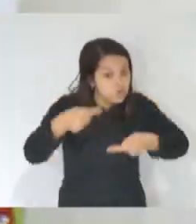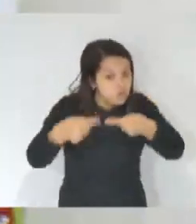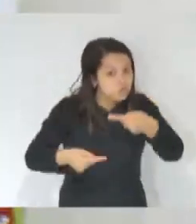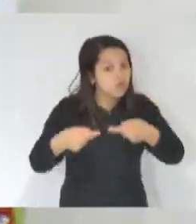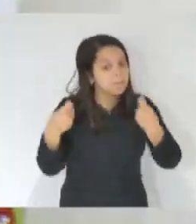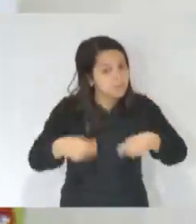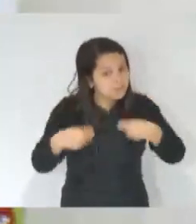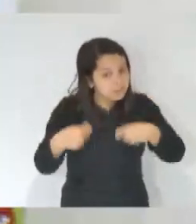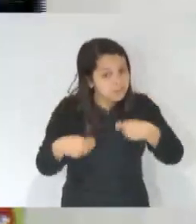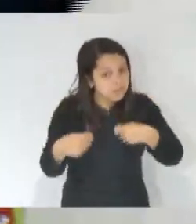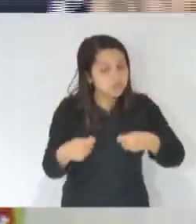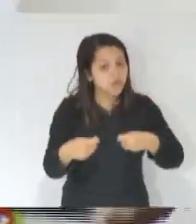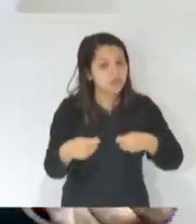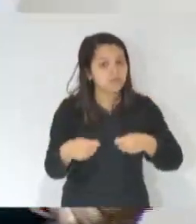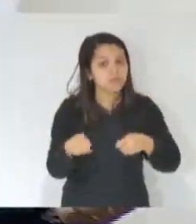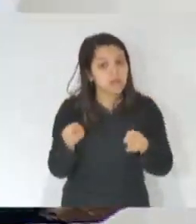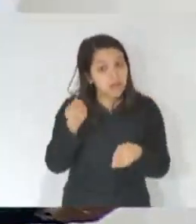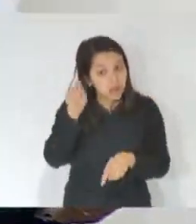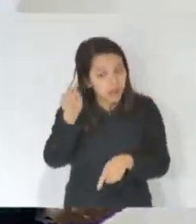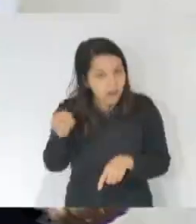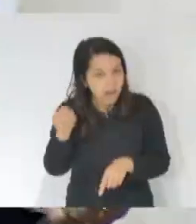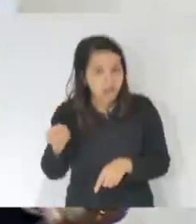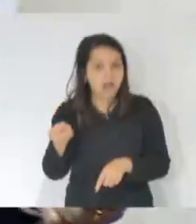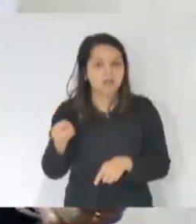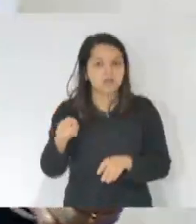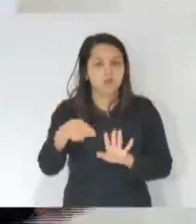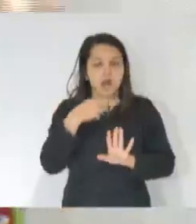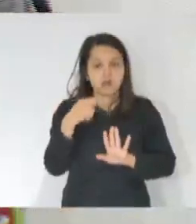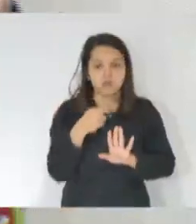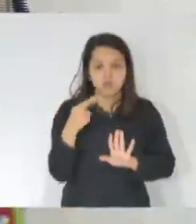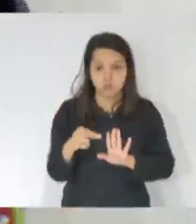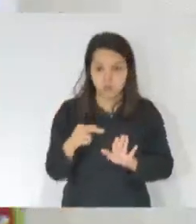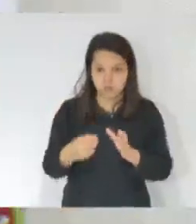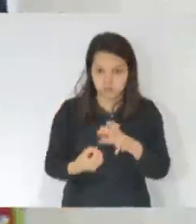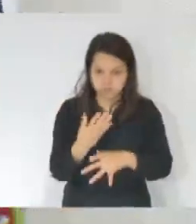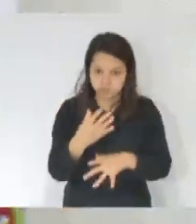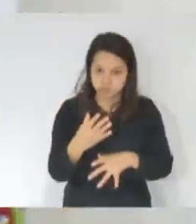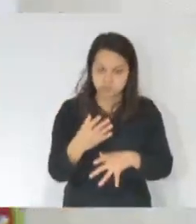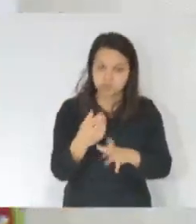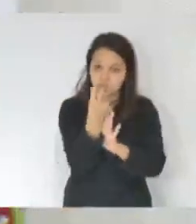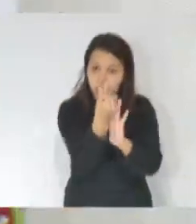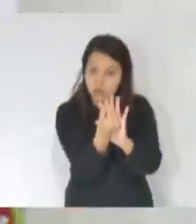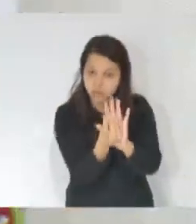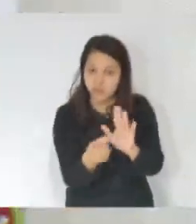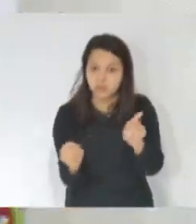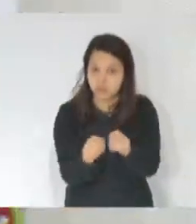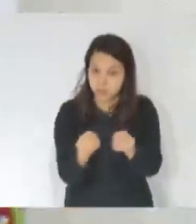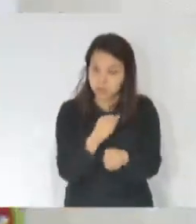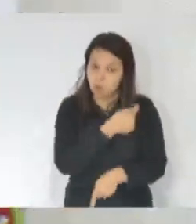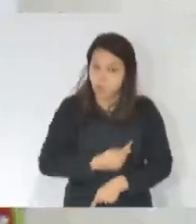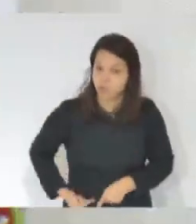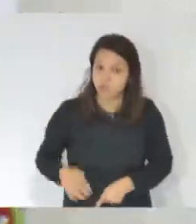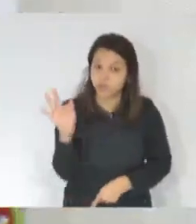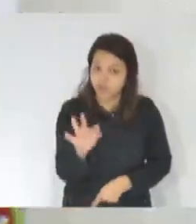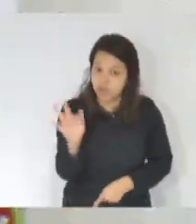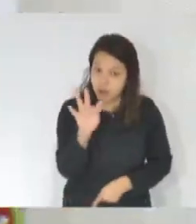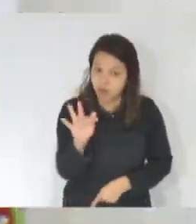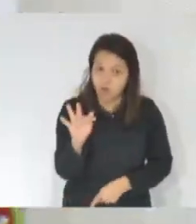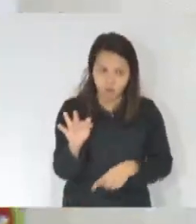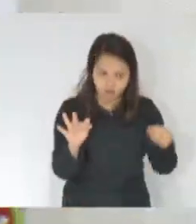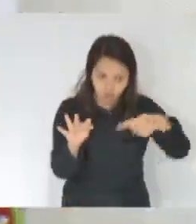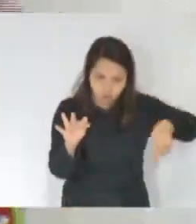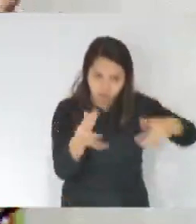junto ao relator do orçamento e ao governo federal, porque nós não podemos aceitar a redução de recursos. Muito pelo